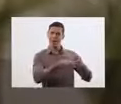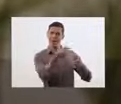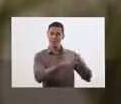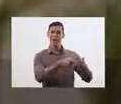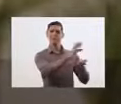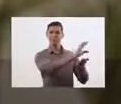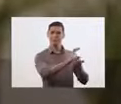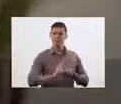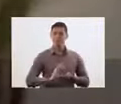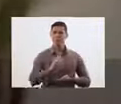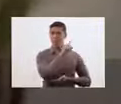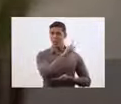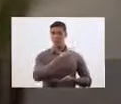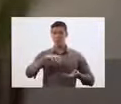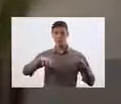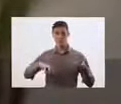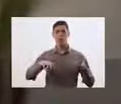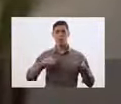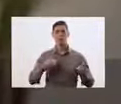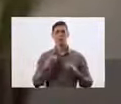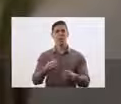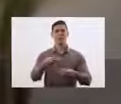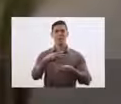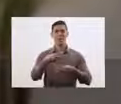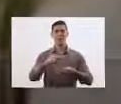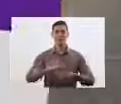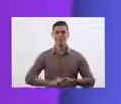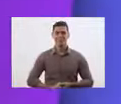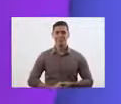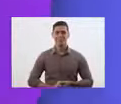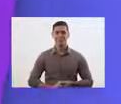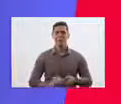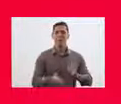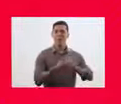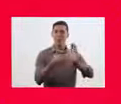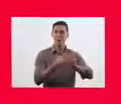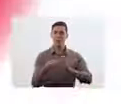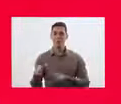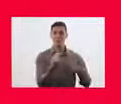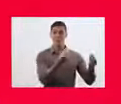de recursos do orçamento da União, terá.